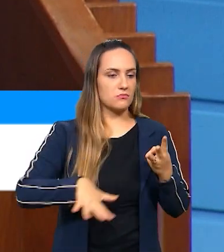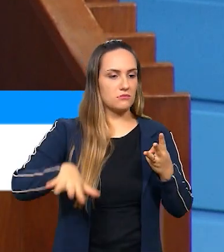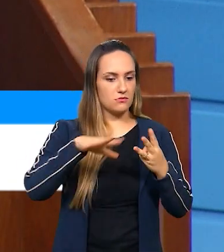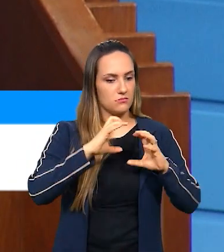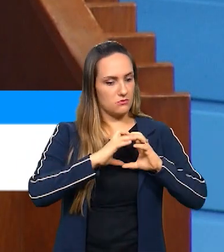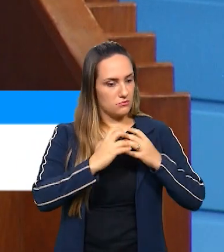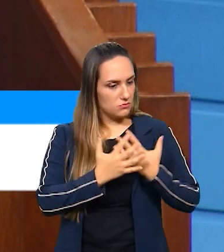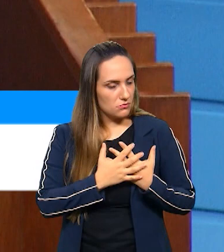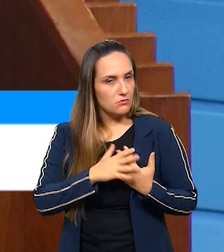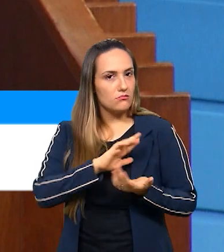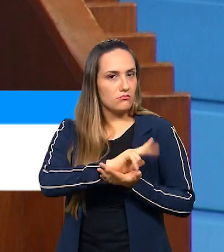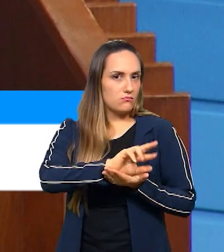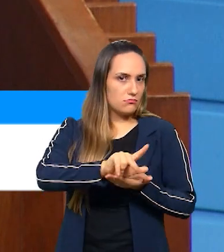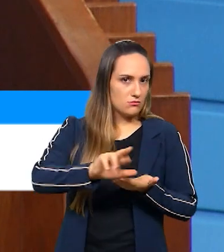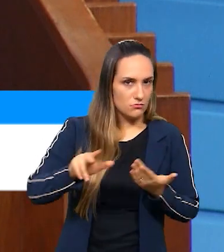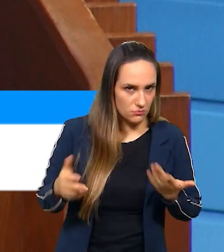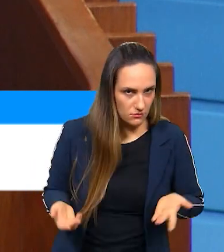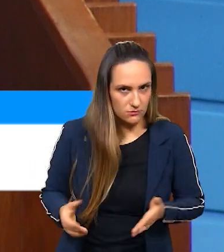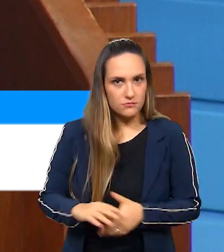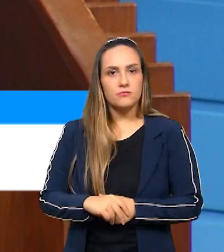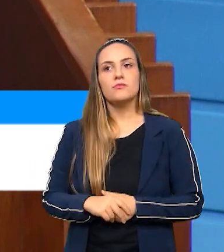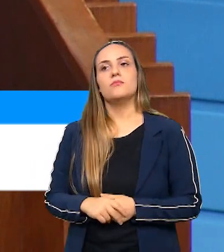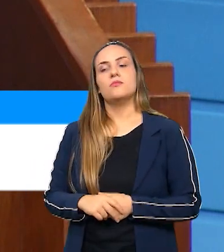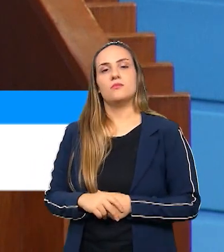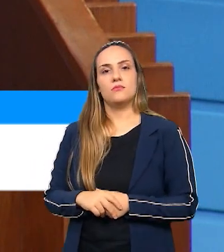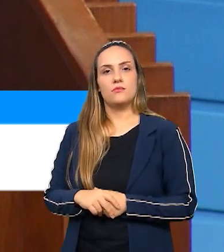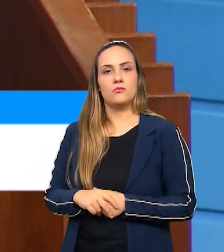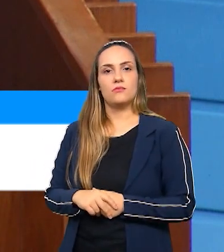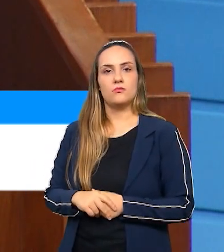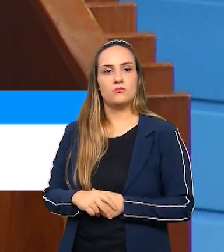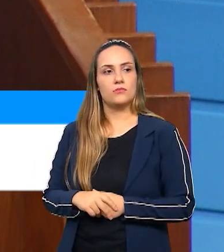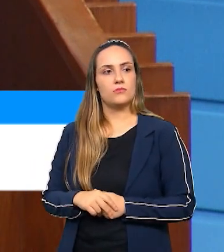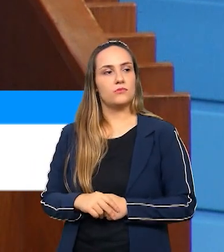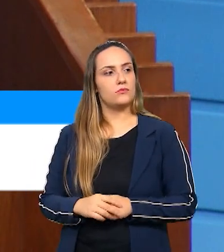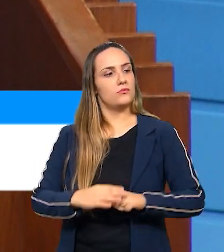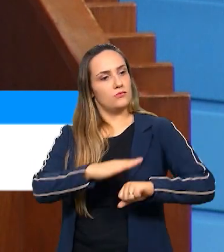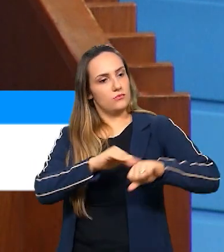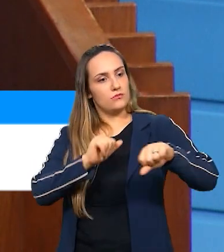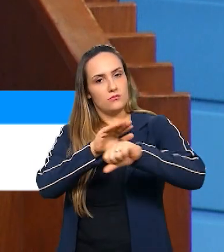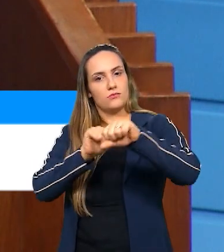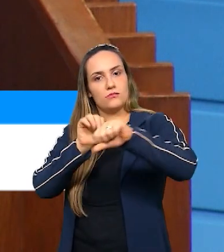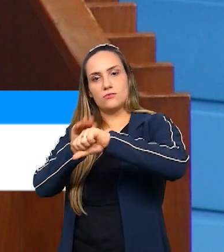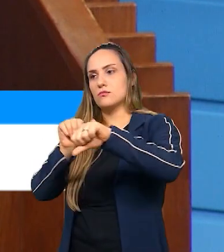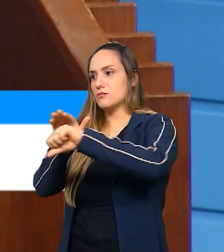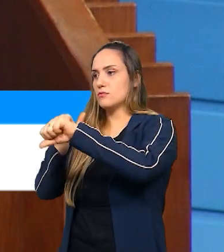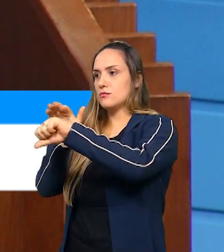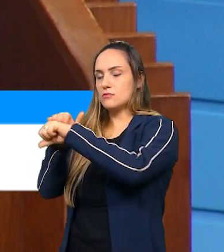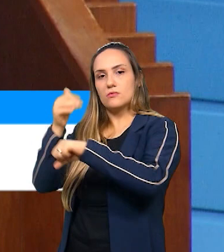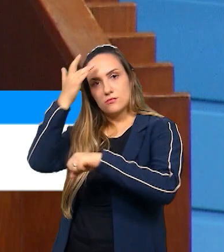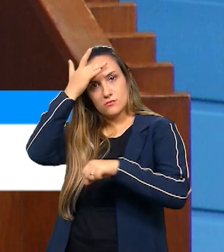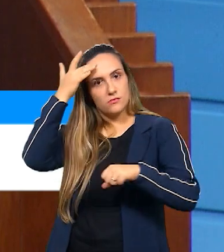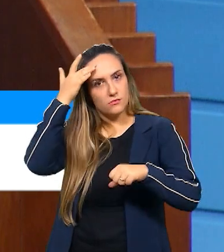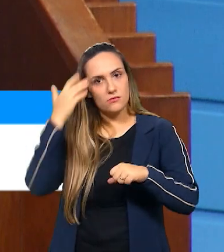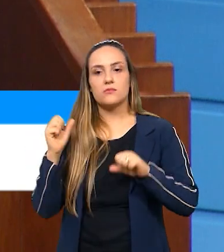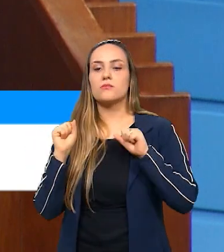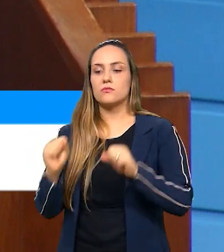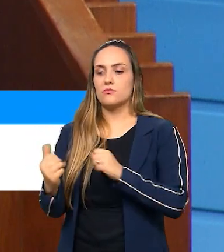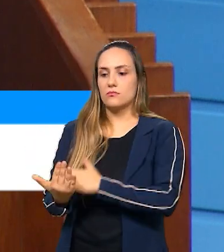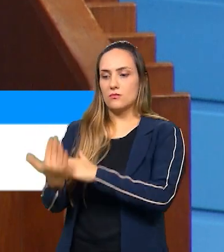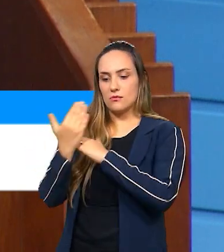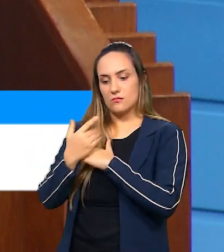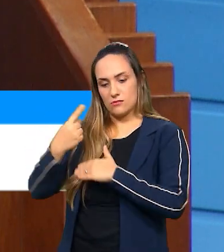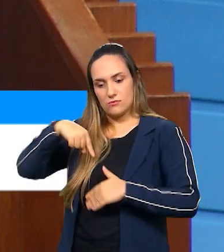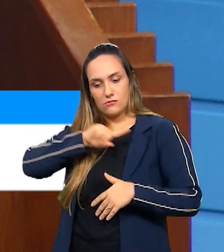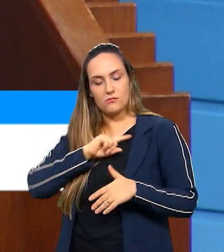trânsito, trazendo aqui as pessoas que têm conhecimento e condições de nos ajudar